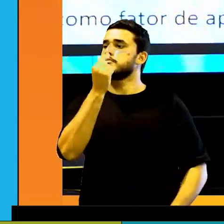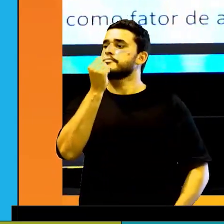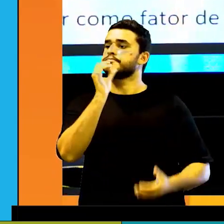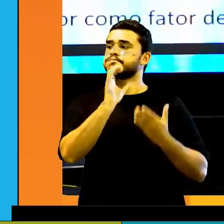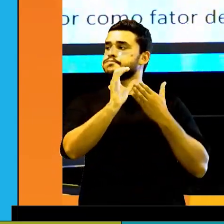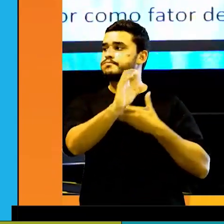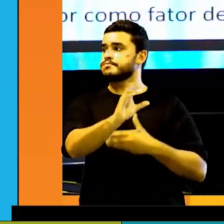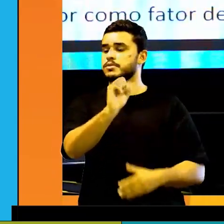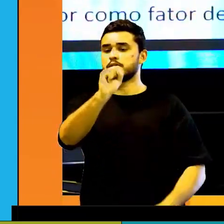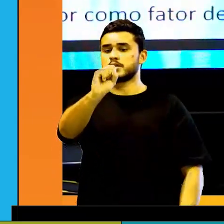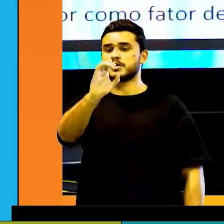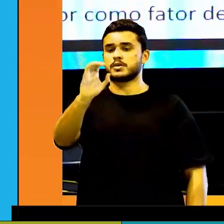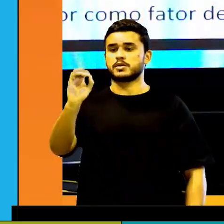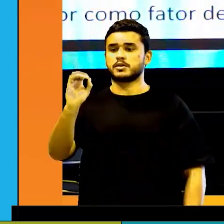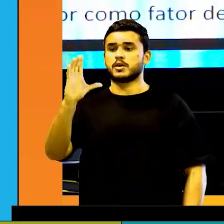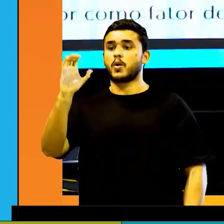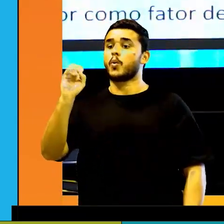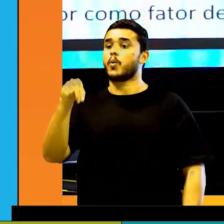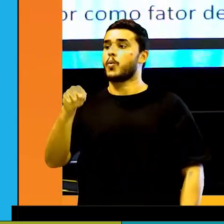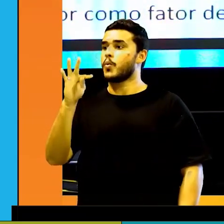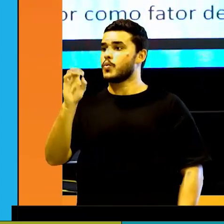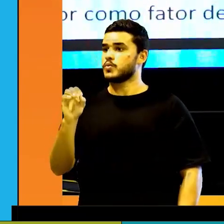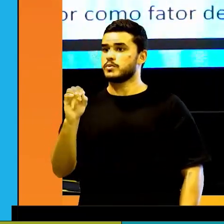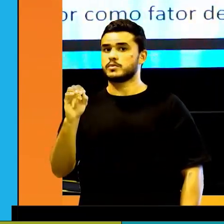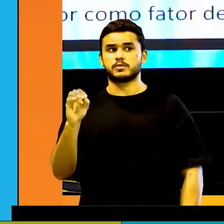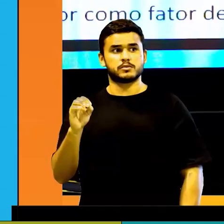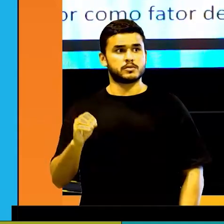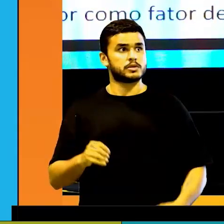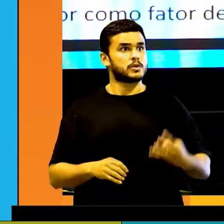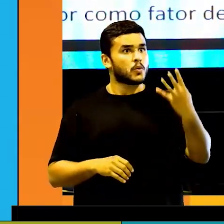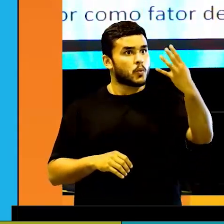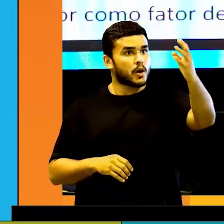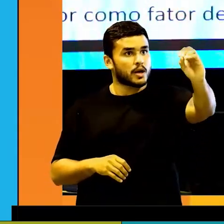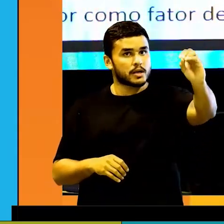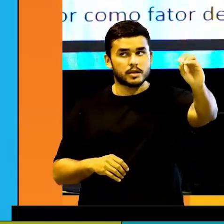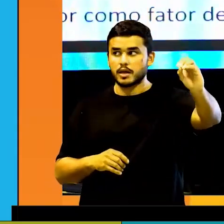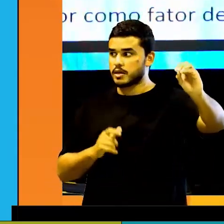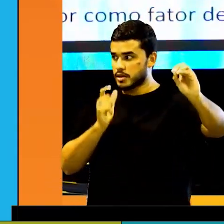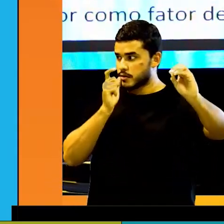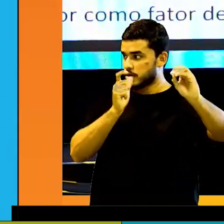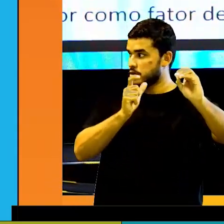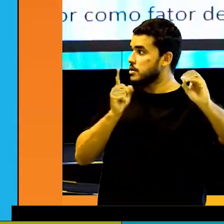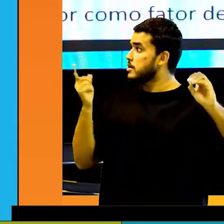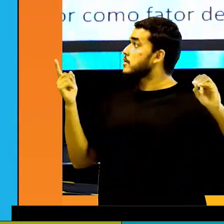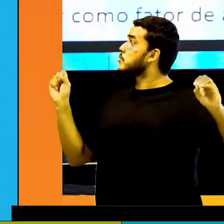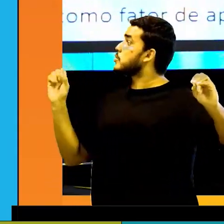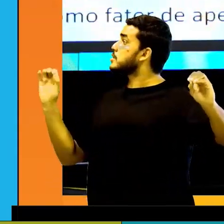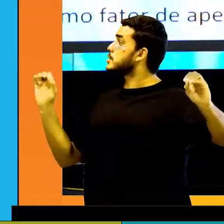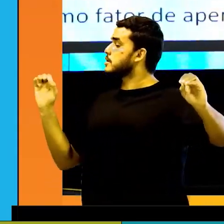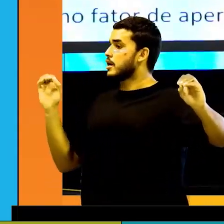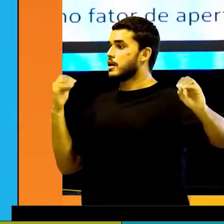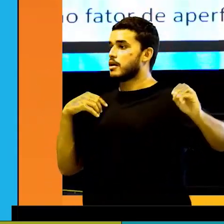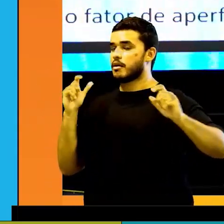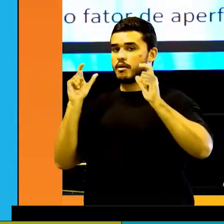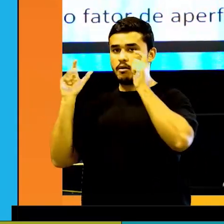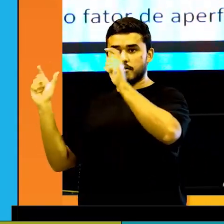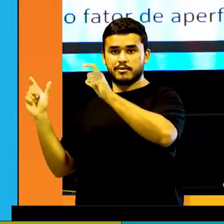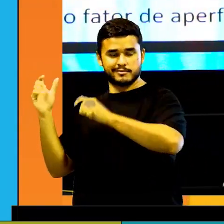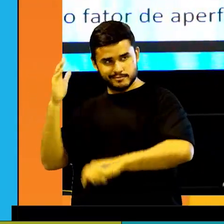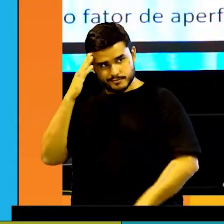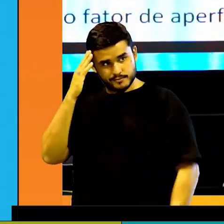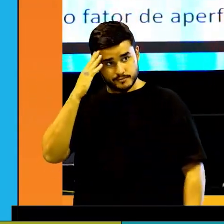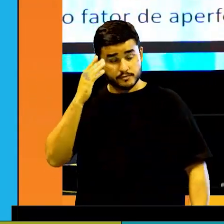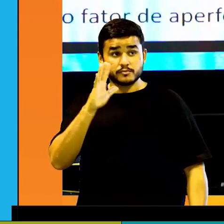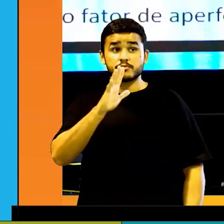dote de 80 contos de réis. 40 para 80, pessoa nem duas vezes. Quem é ela? Não, a condição é que você só